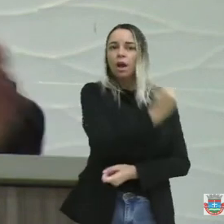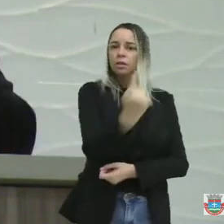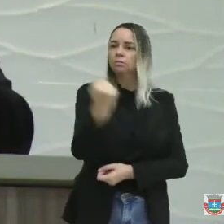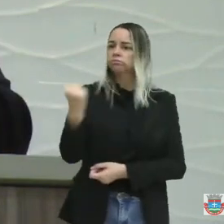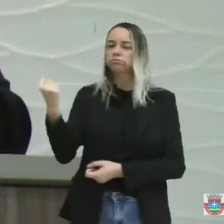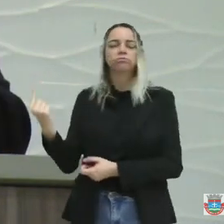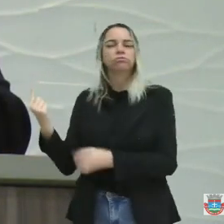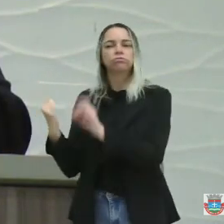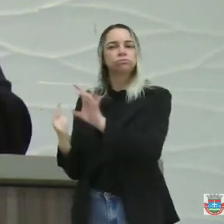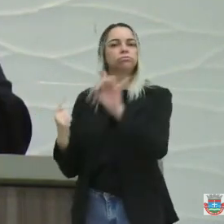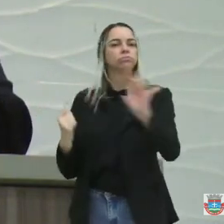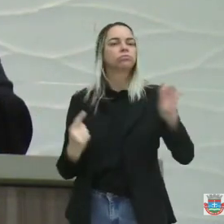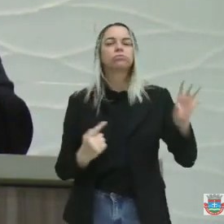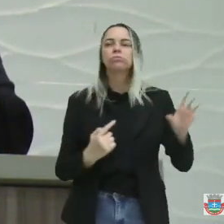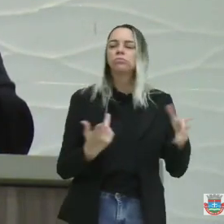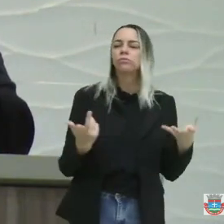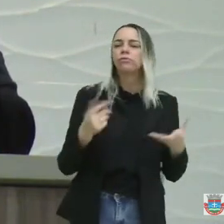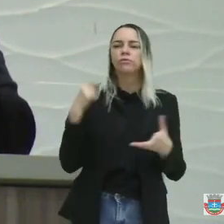tem